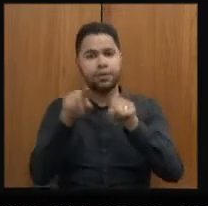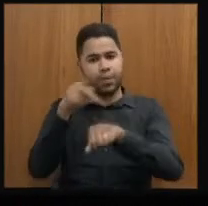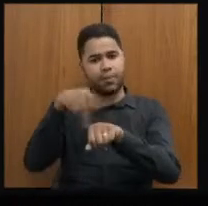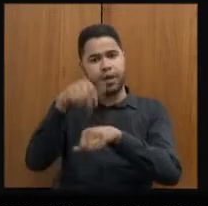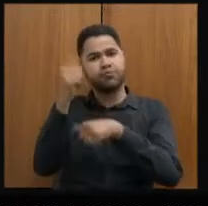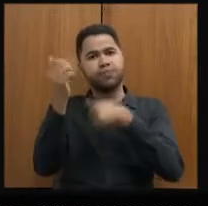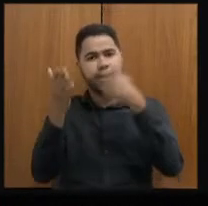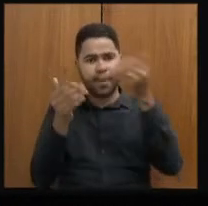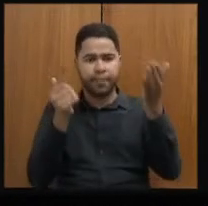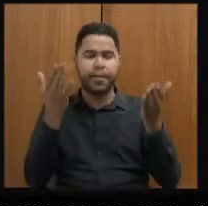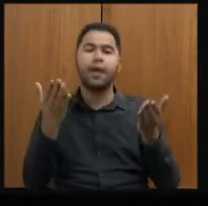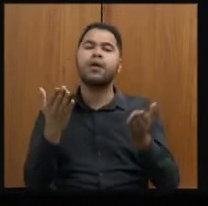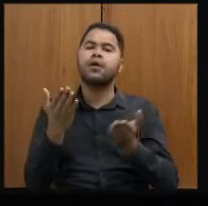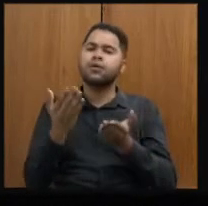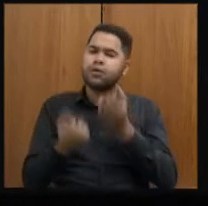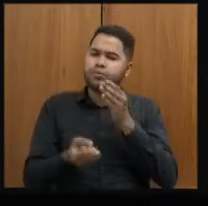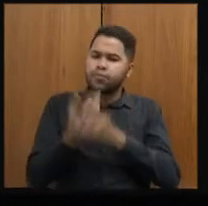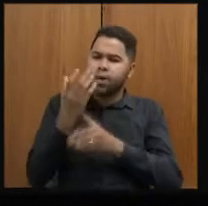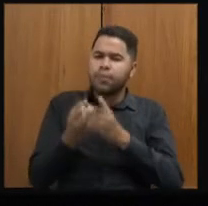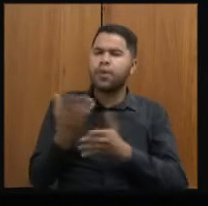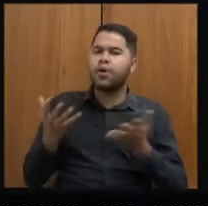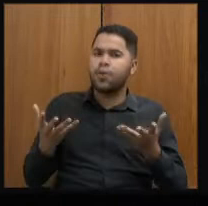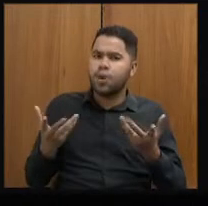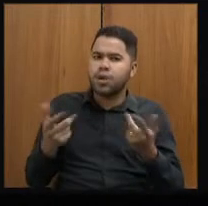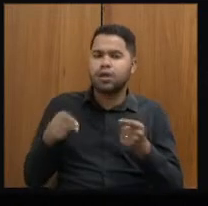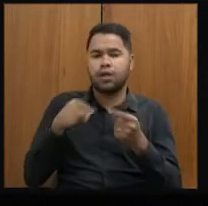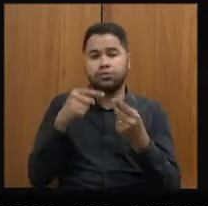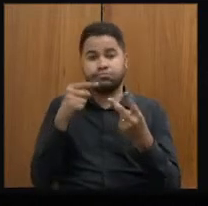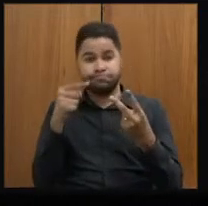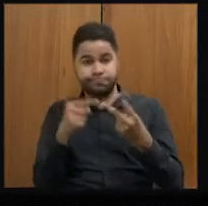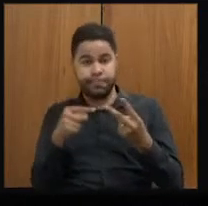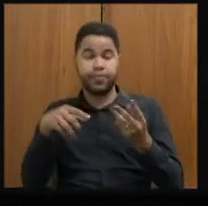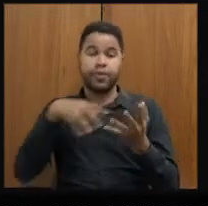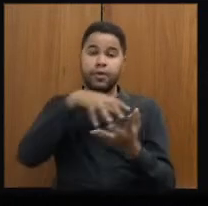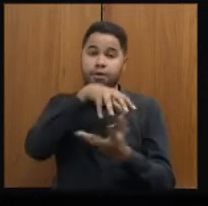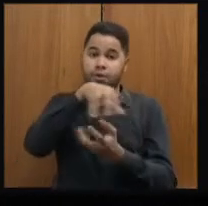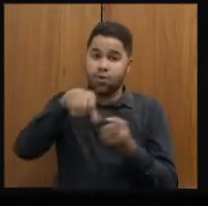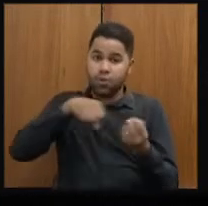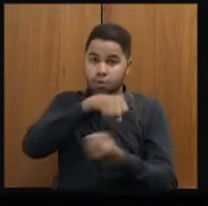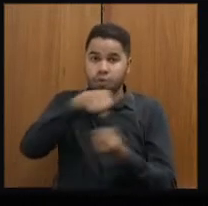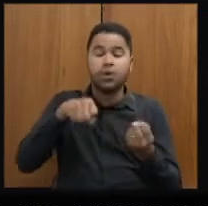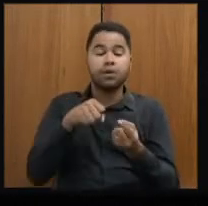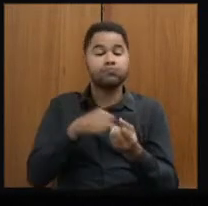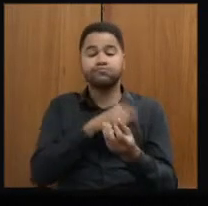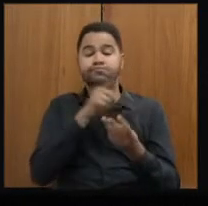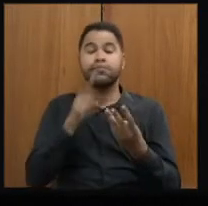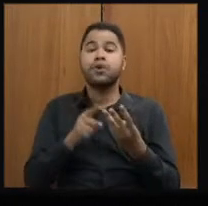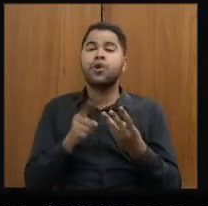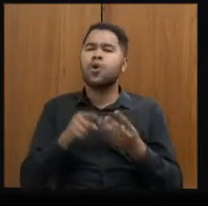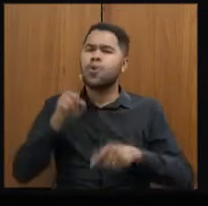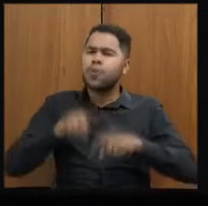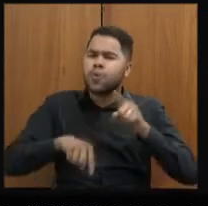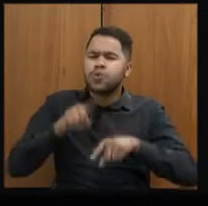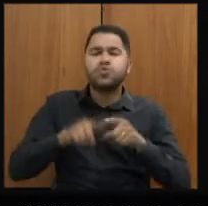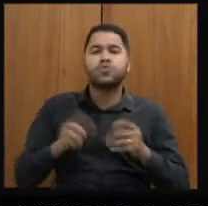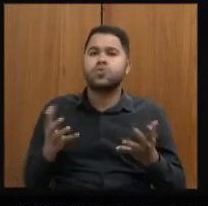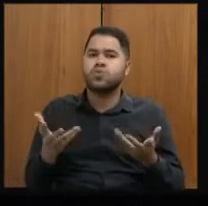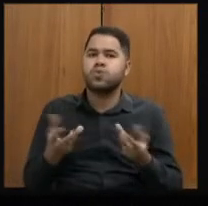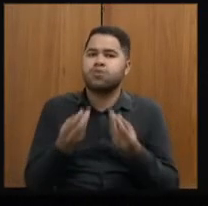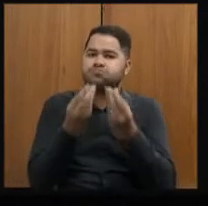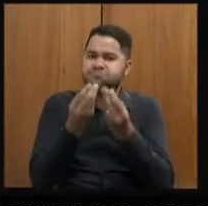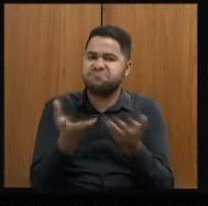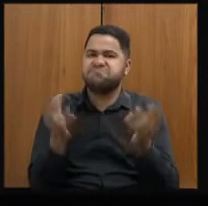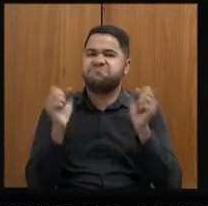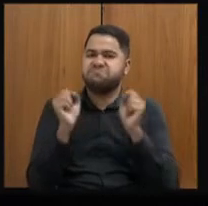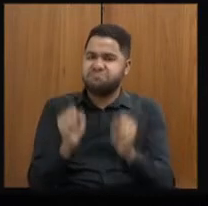Por que produzimos com qualidade com sustentabilidade e temos produtos de qualidade a ser ofertados E aí a gente